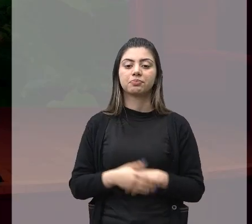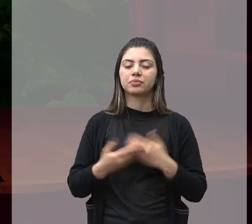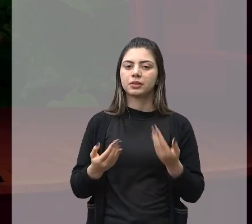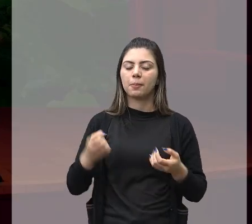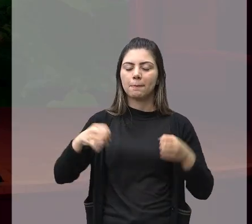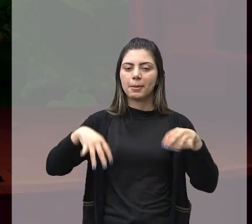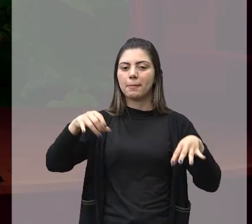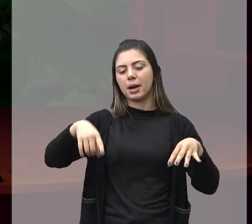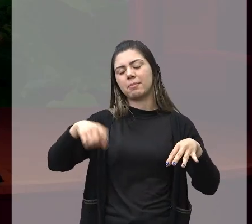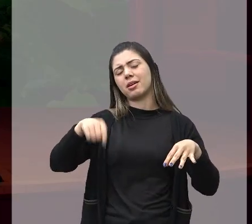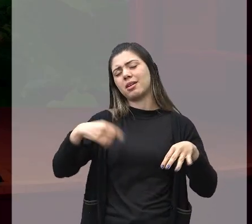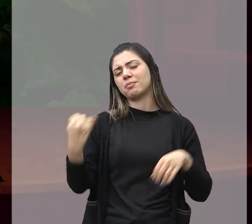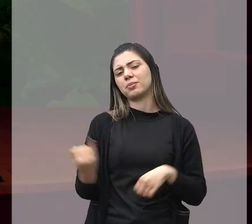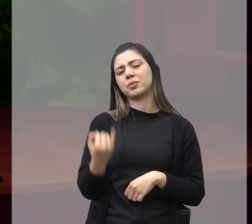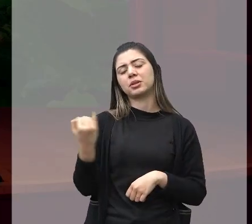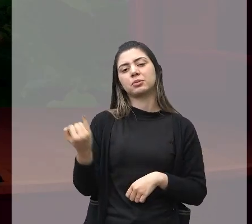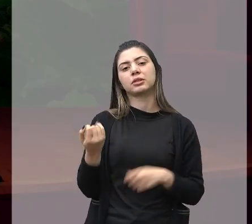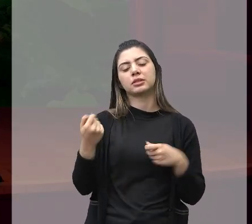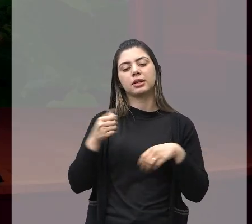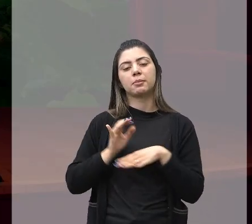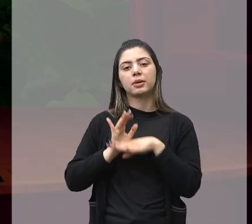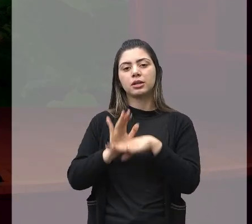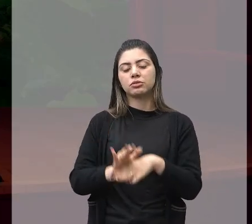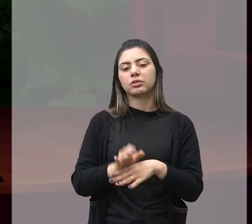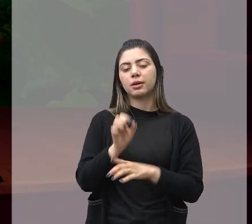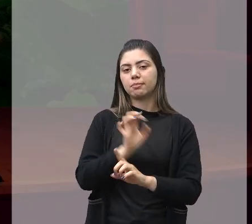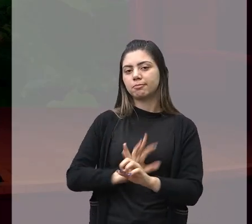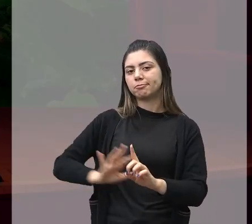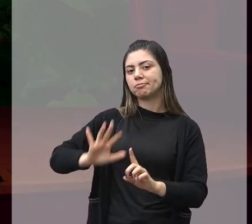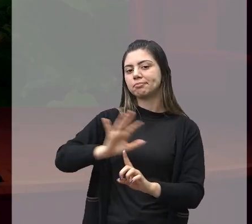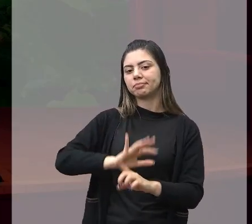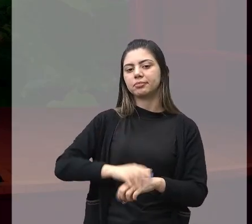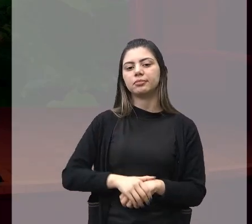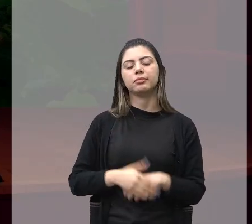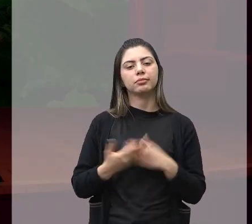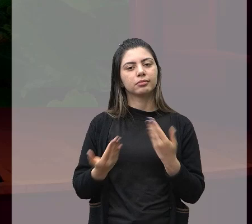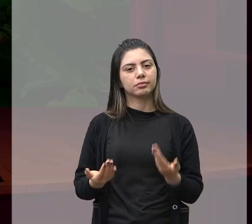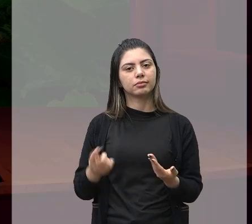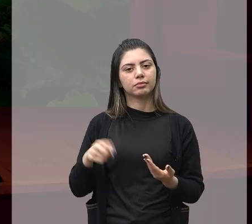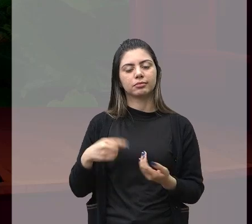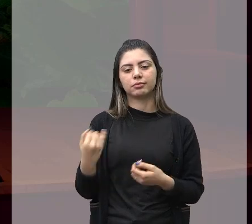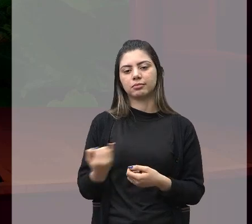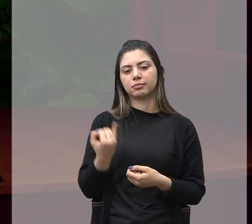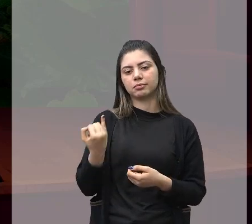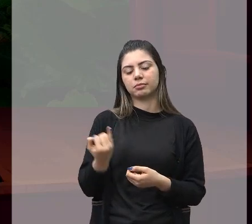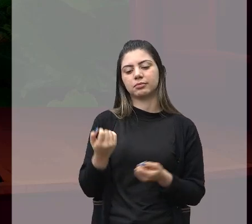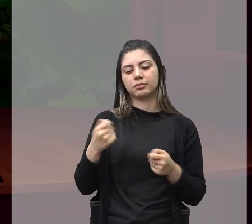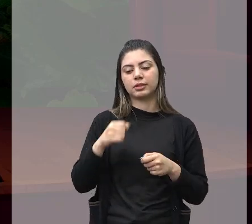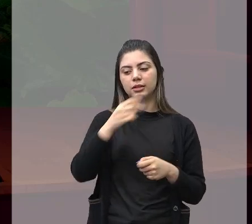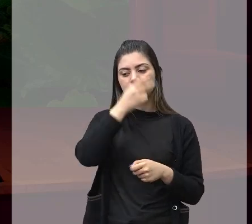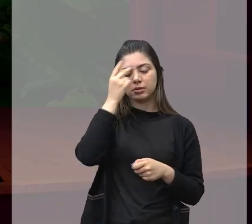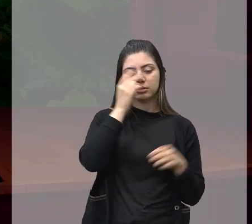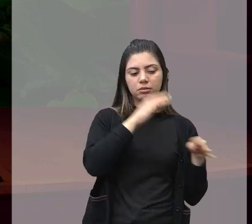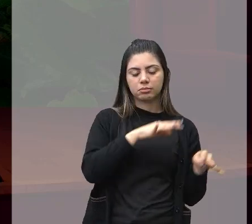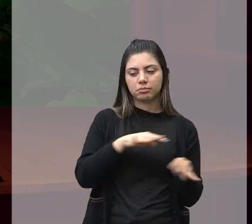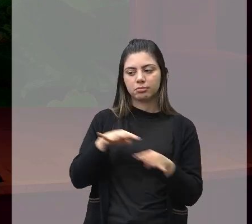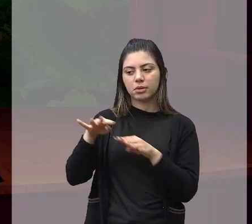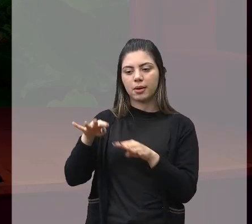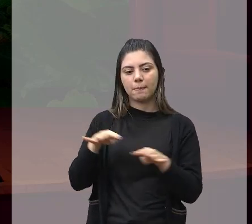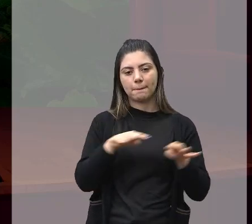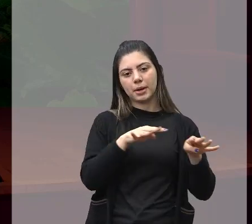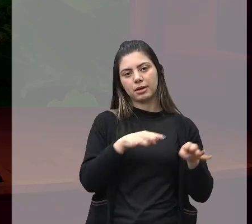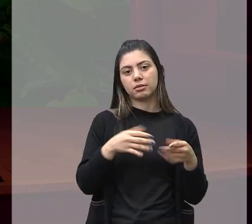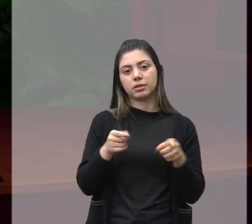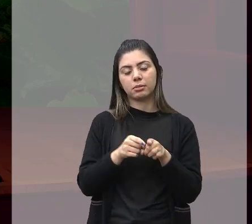iluminação, ela também enriquece essa ambientação, ela tem esse poder de direcionar o olhar, de criar